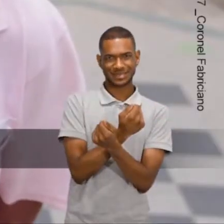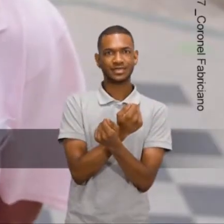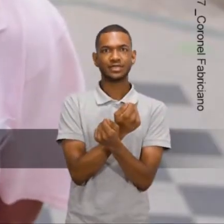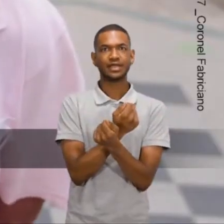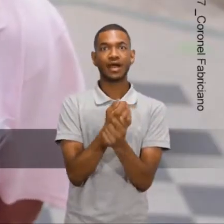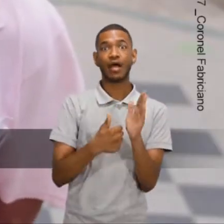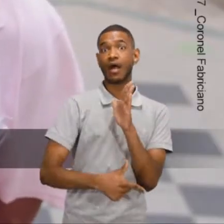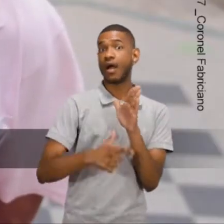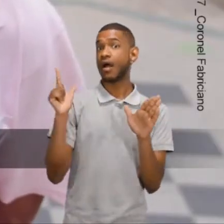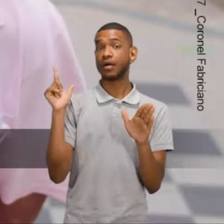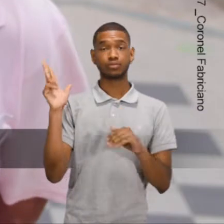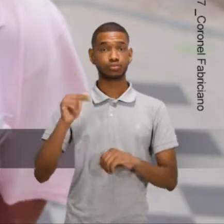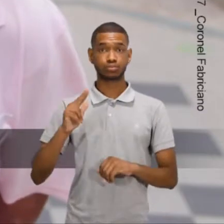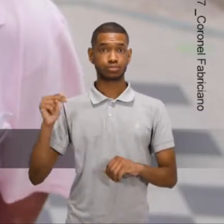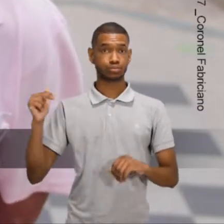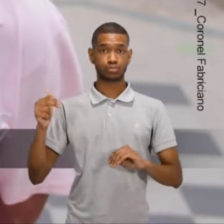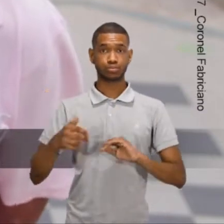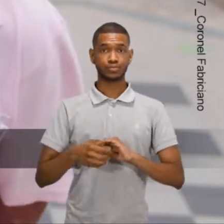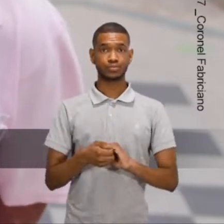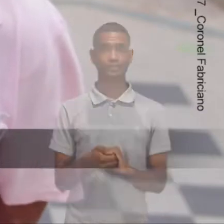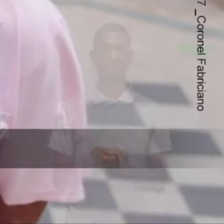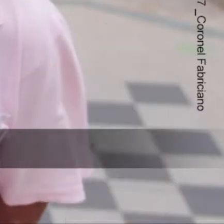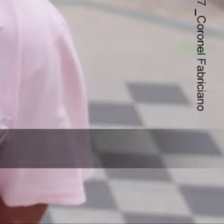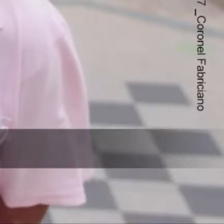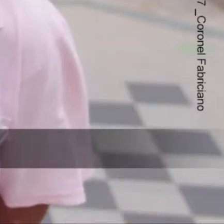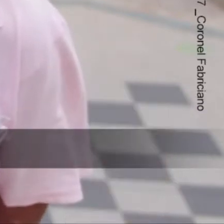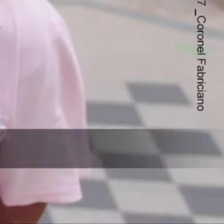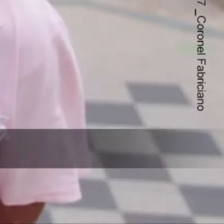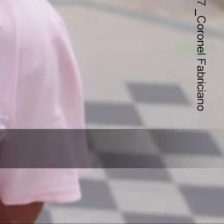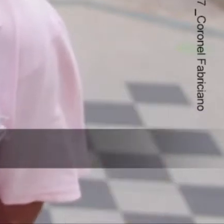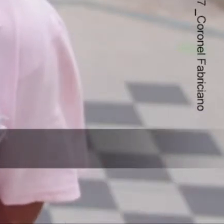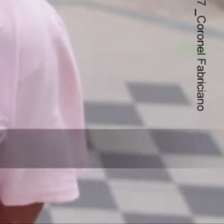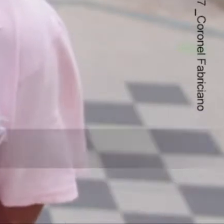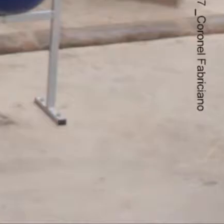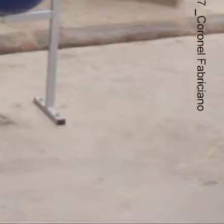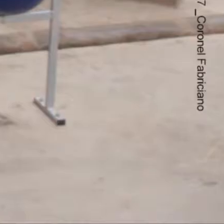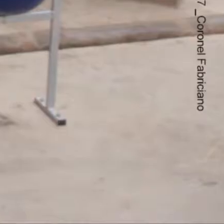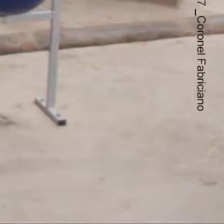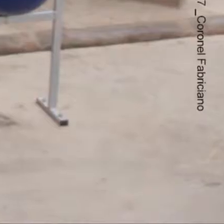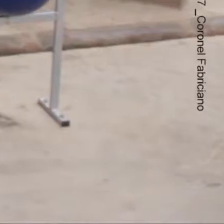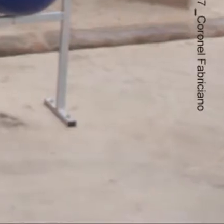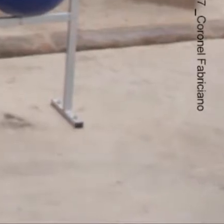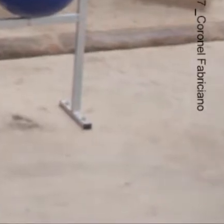a bela praça que nunca tivemos aqui em Fabriciano.